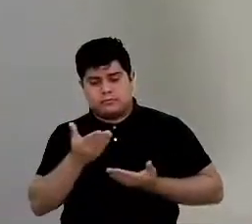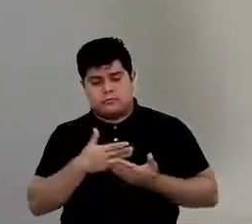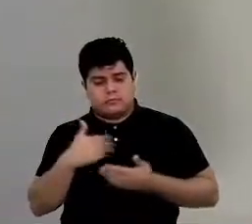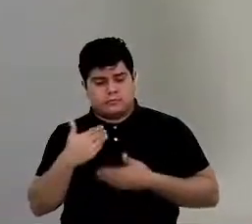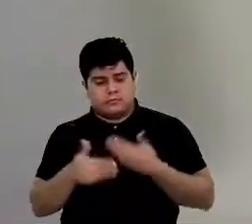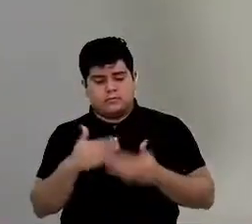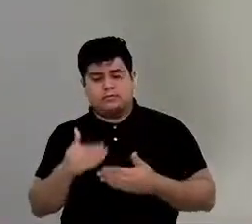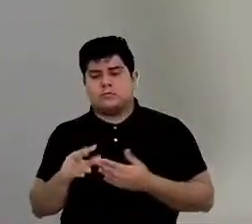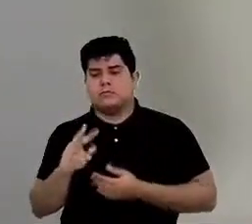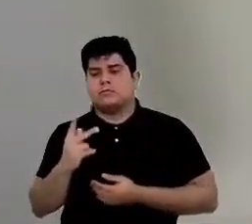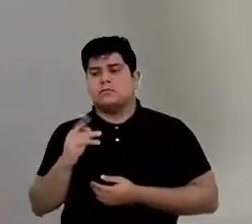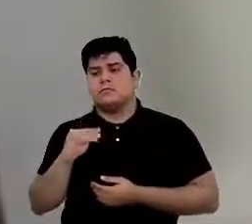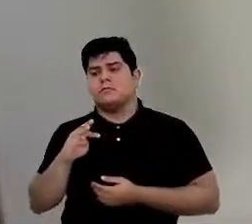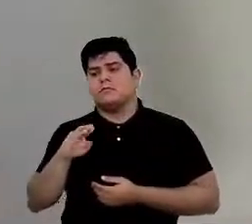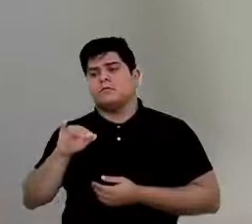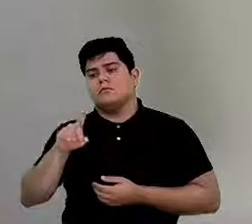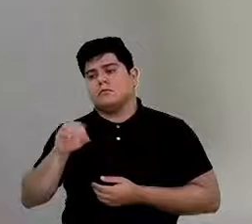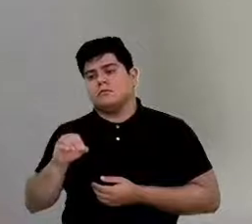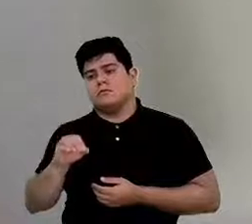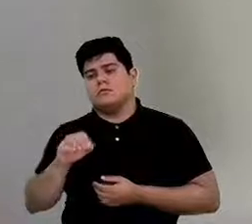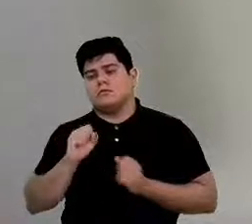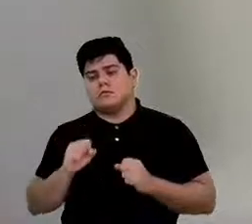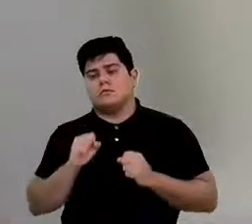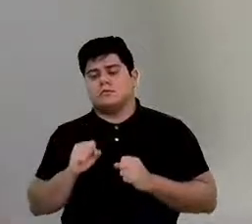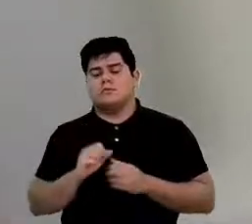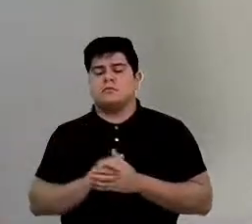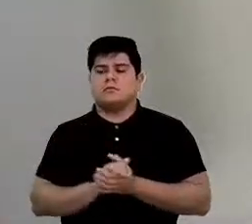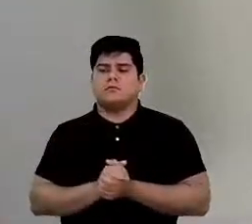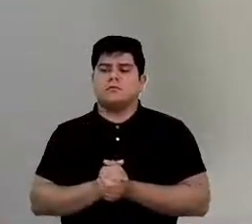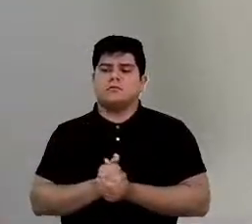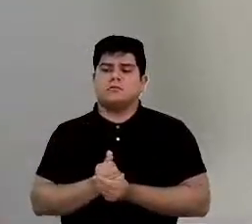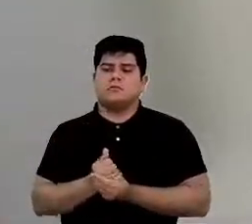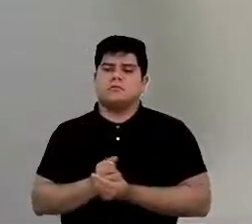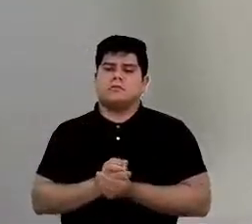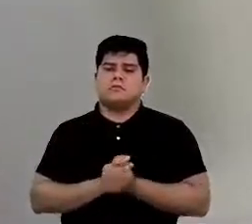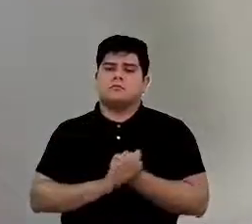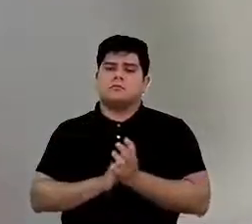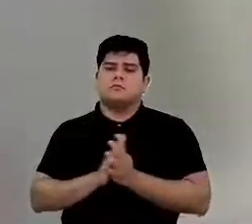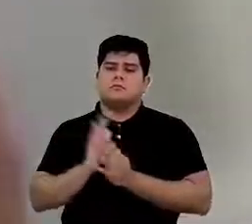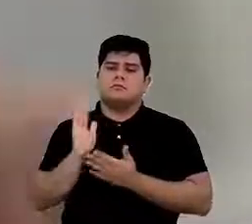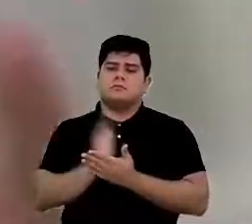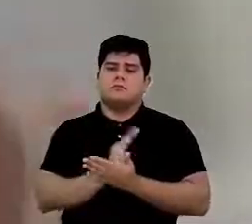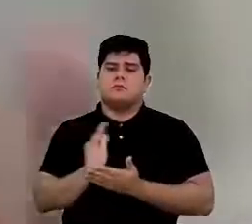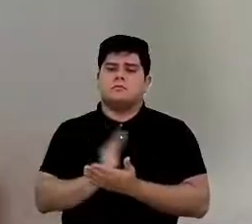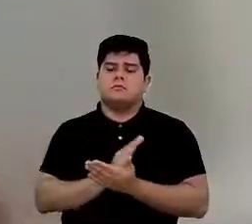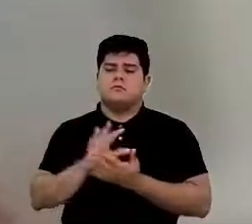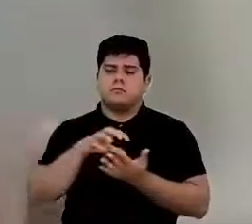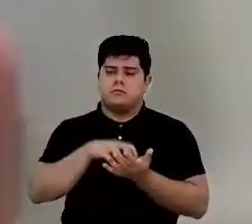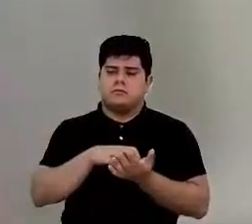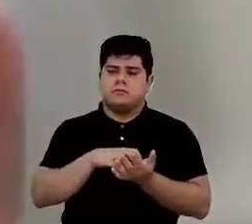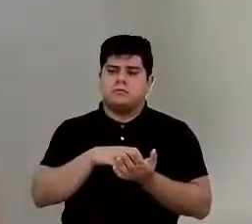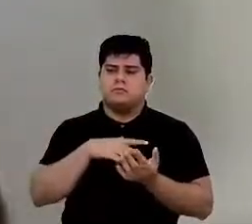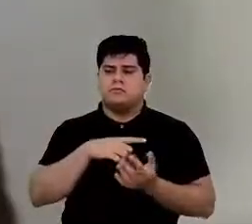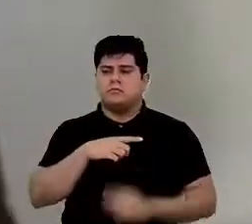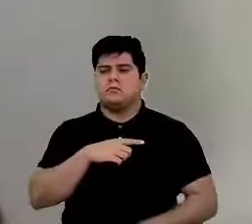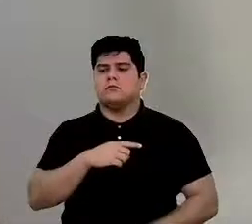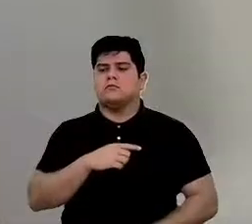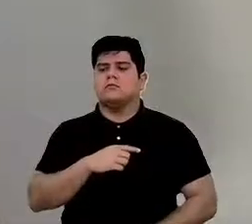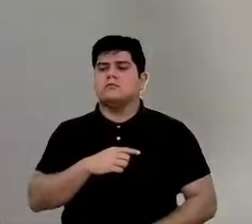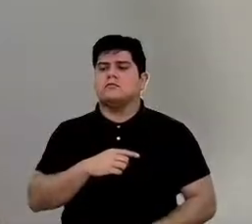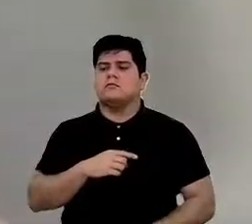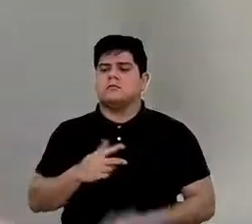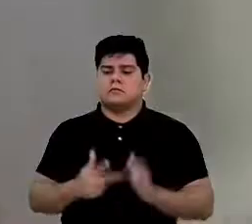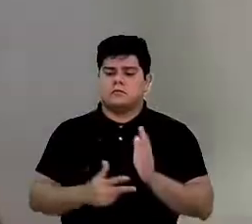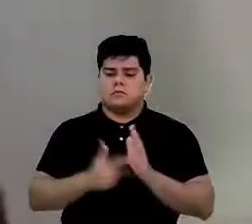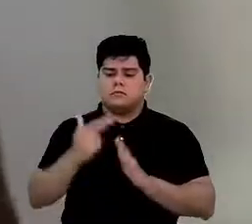procedimentos híbridos podem jogar um papel. Então, por exemplo, alguns centros fazem por mini-tóraco, né, e cirurgia